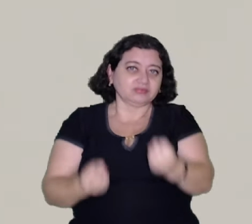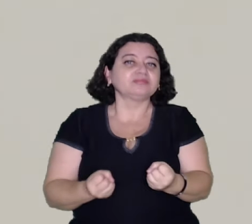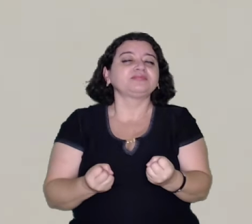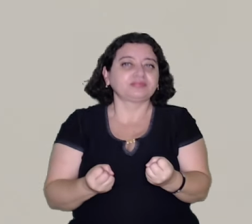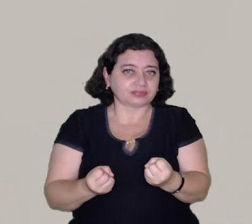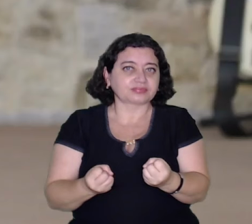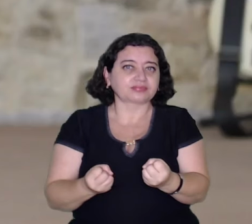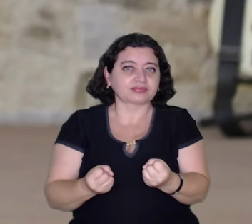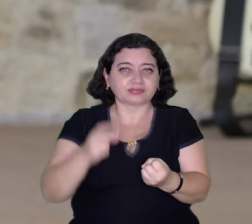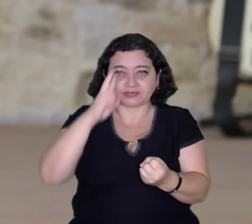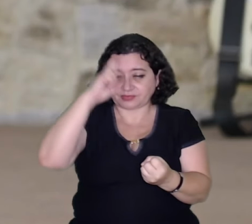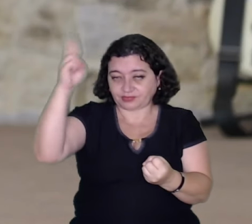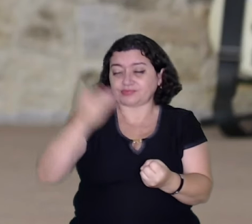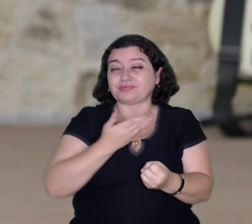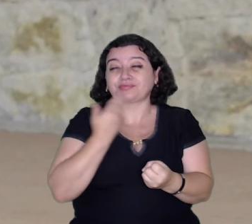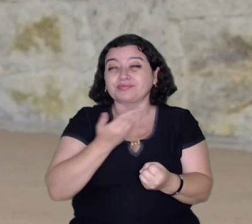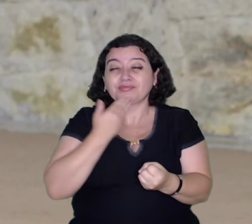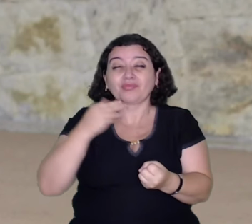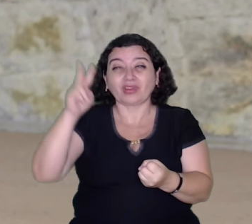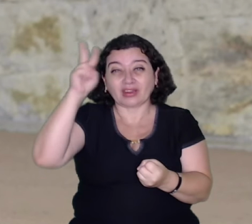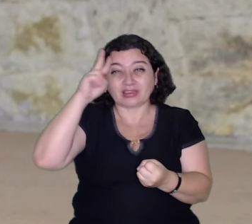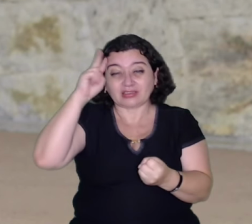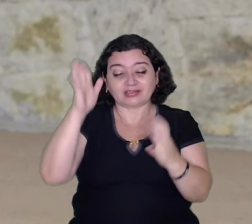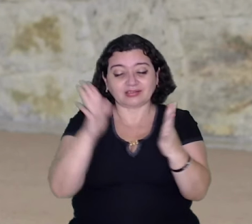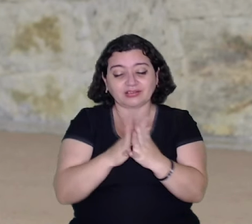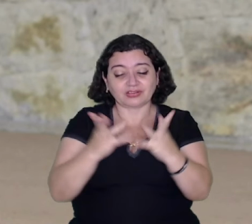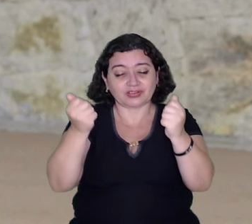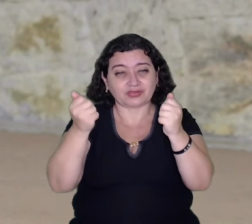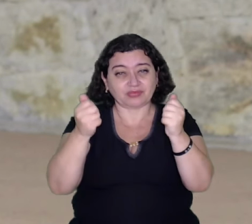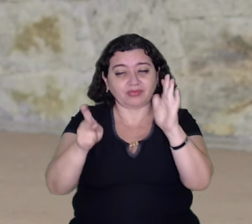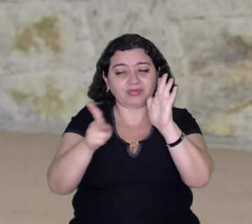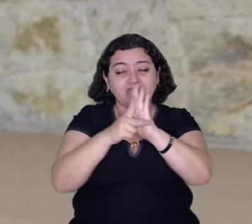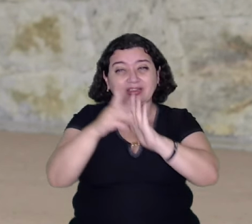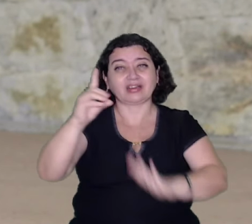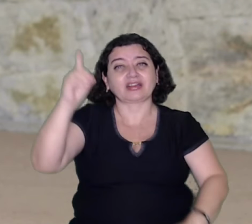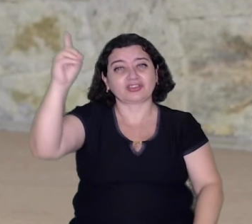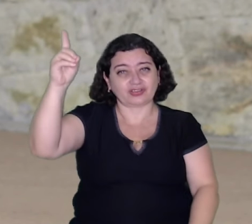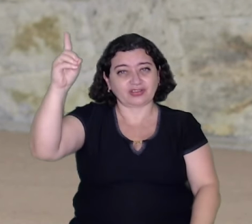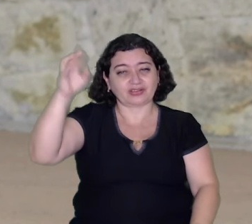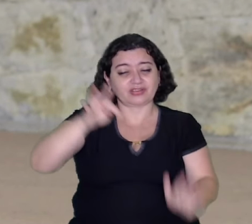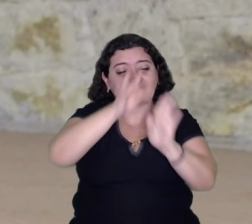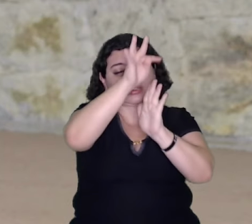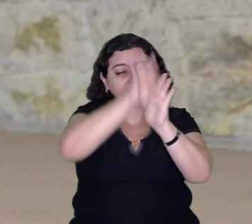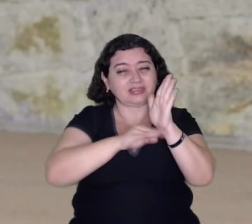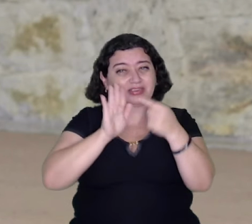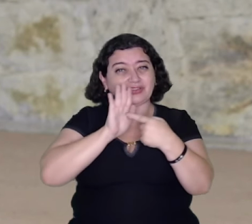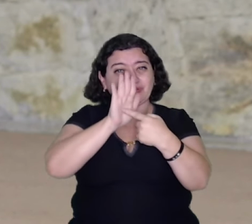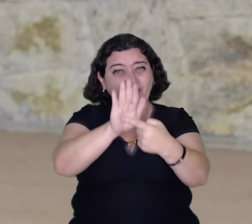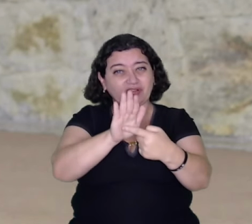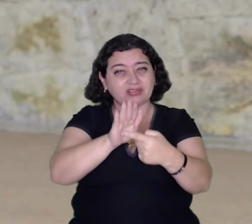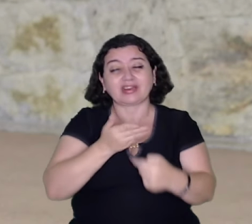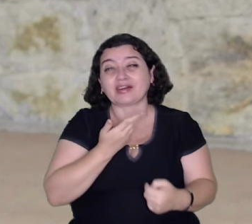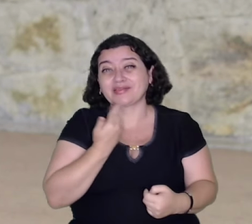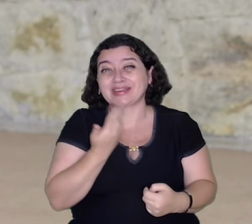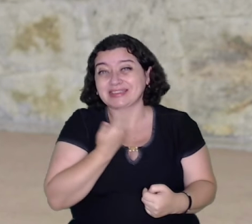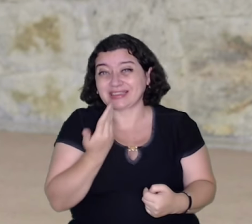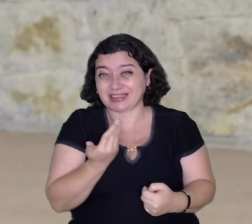Senhor, a facilidade de lembrar dos milagres de Deus. Esse texto mostra a